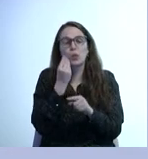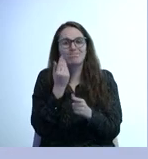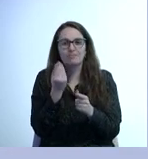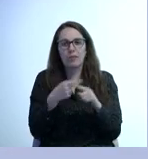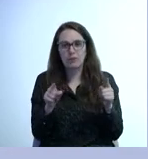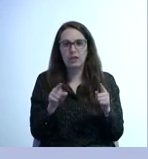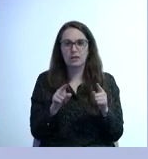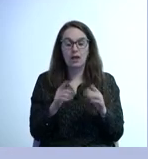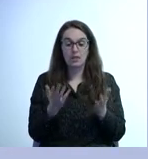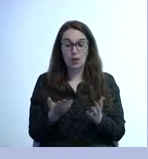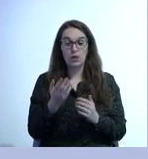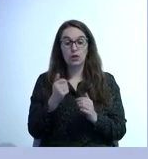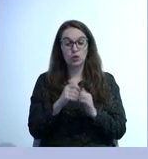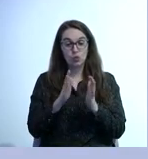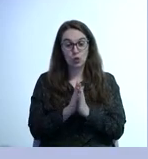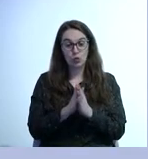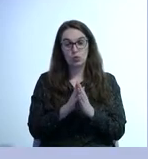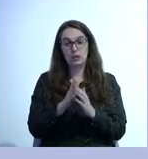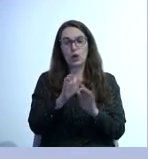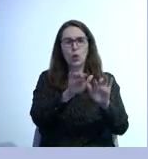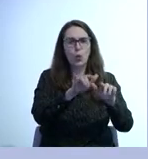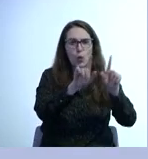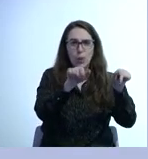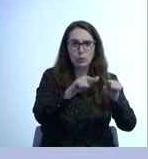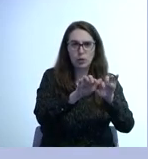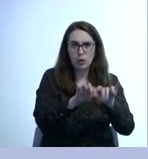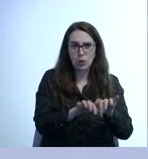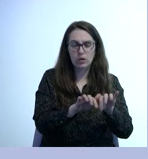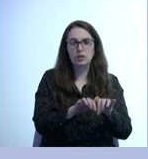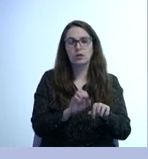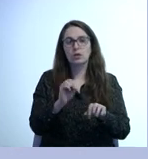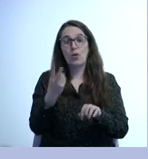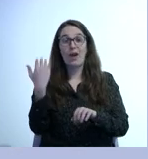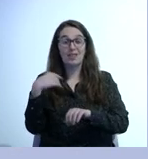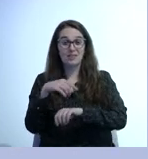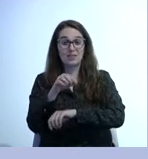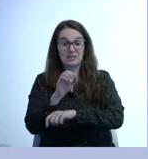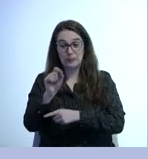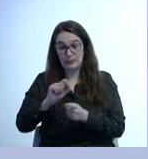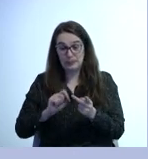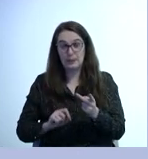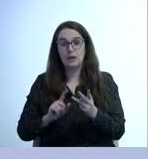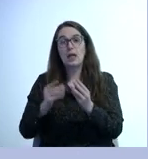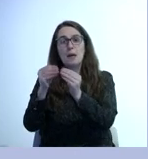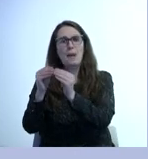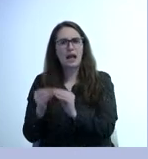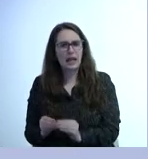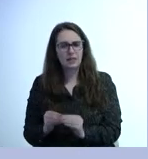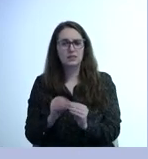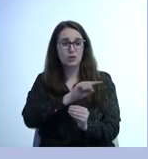instrumentos, rigoroso, computador, antes era o tiro esquadro, esquiço, maquete,